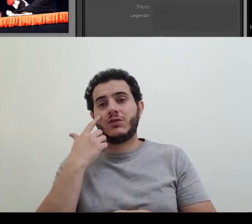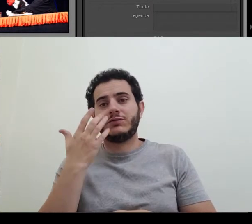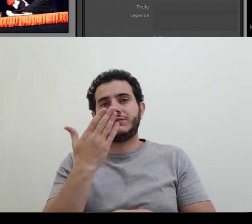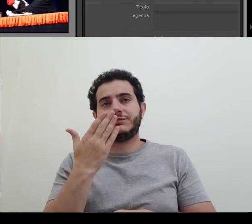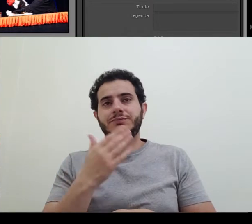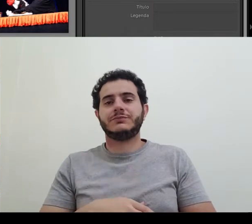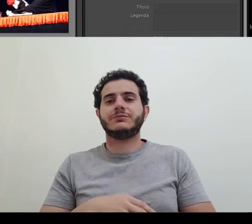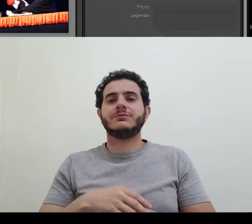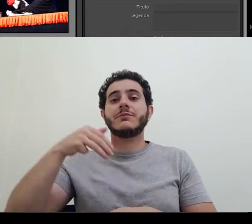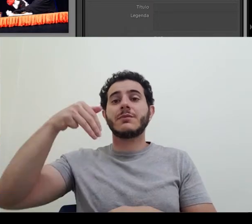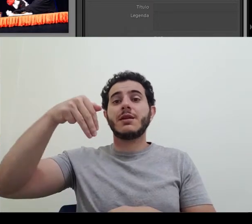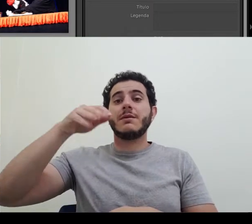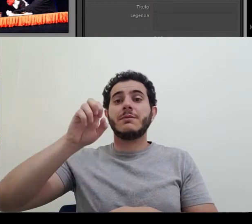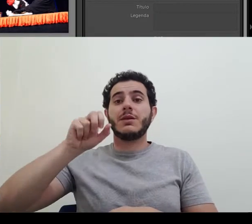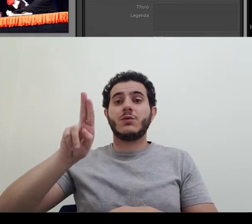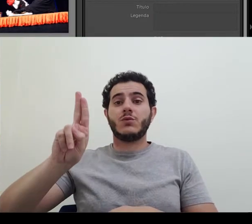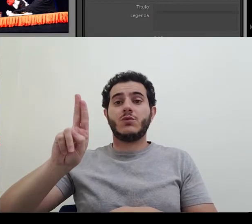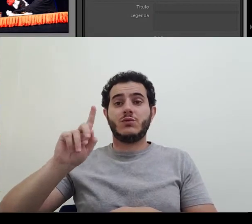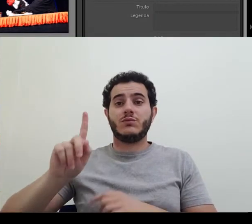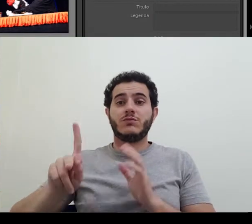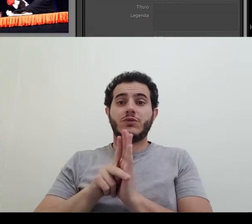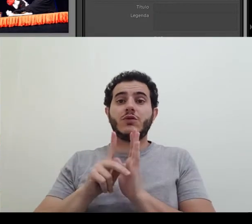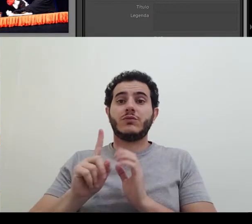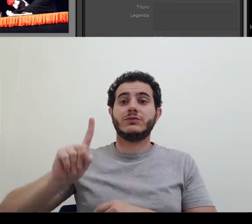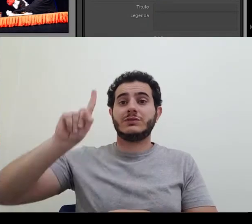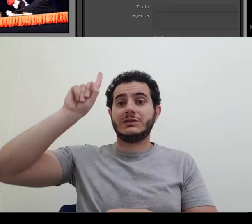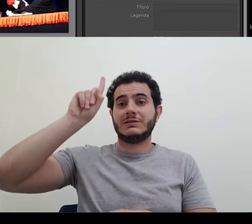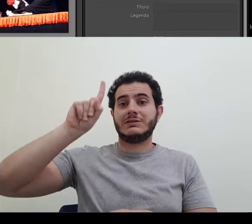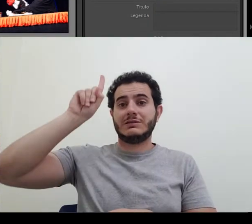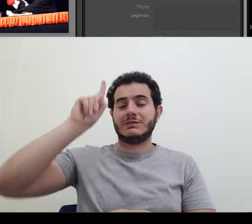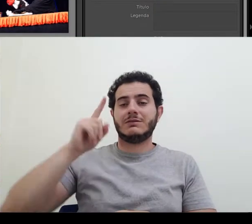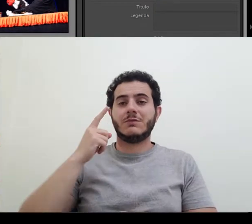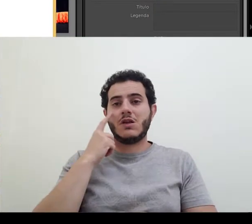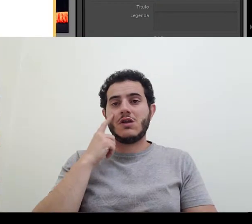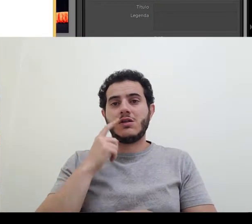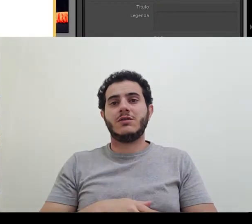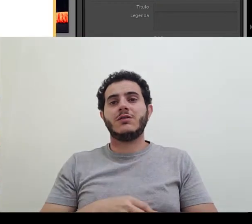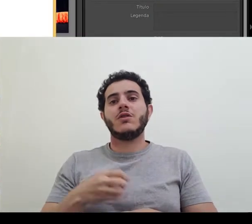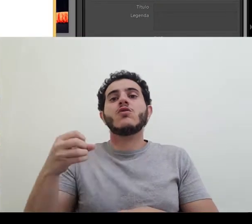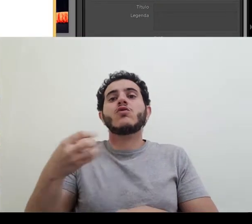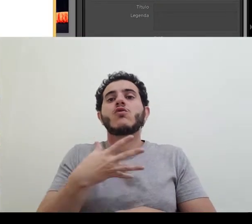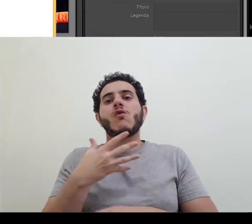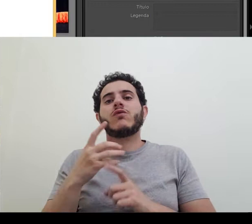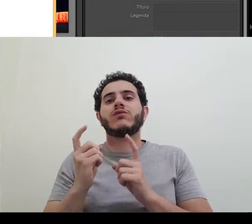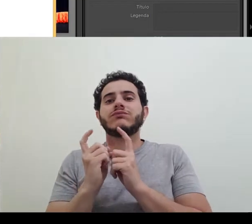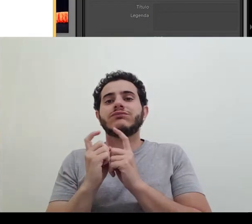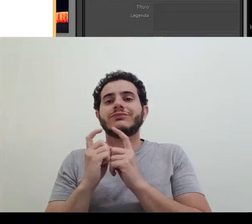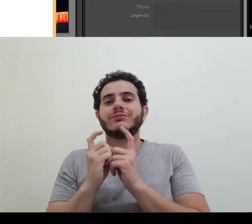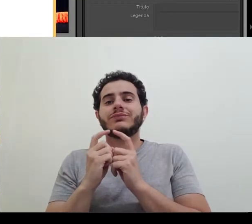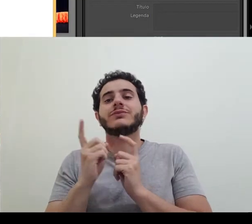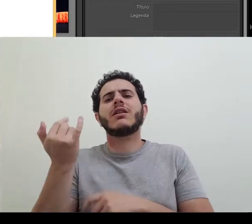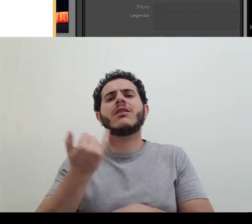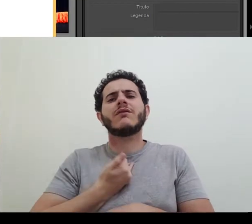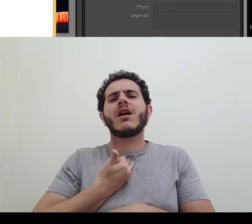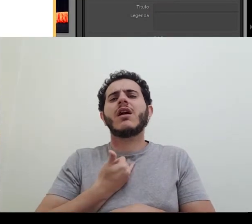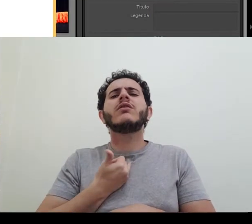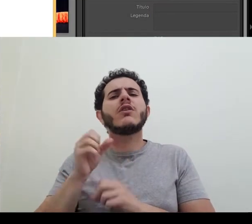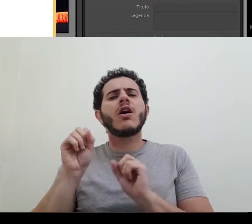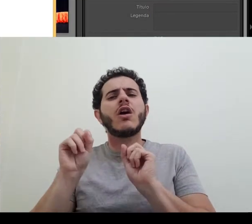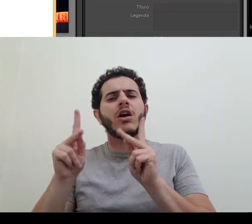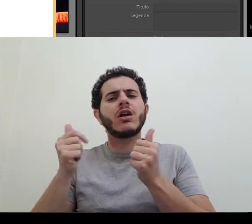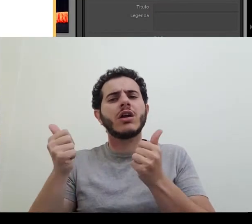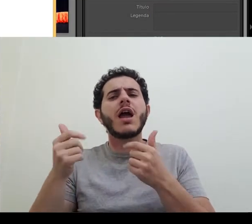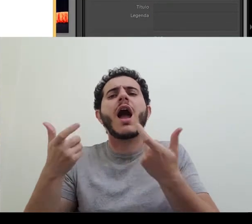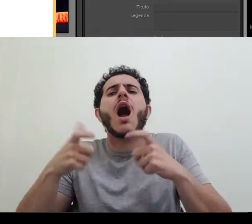menu aqui em cima, a primeira opção é o arquivo, onde a gente pode abrir um novo catálogo. Eu peço para abrir um novo catálogo, a primeira coisa que ele vai perguntar, ok, onde você